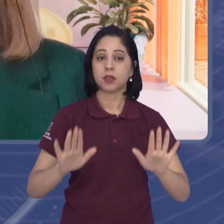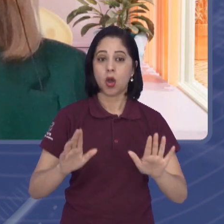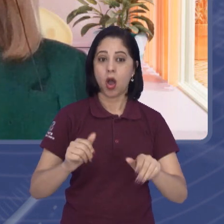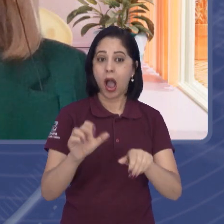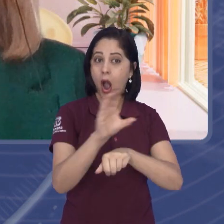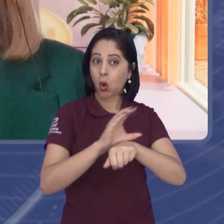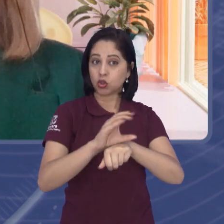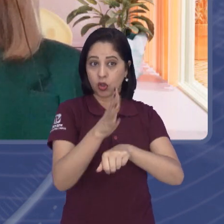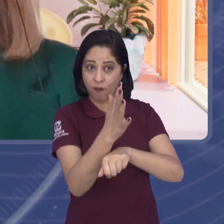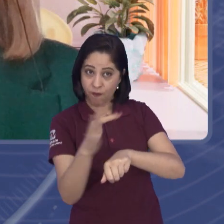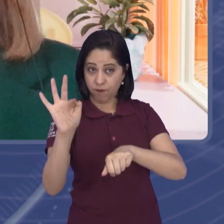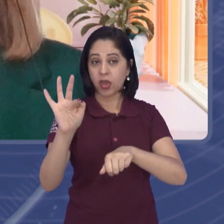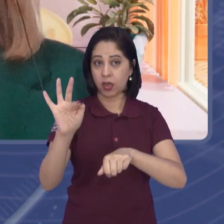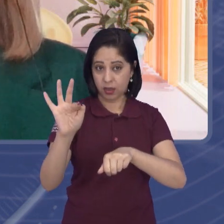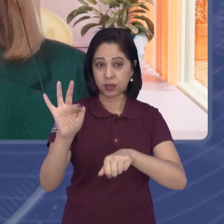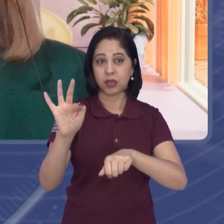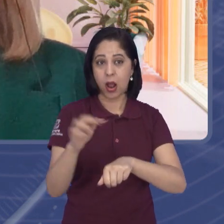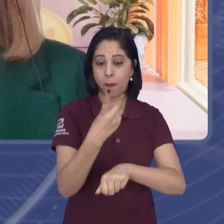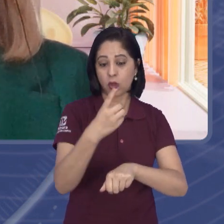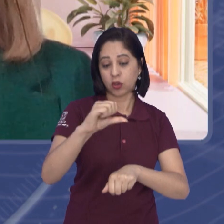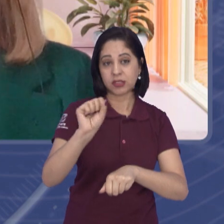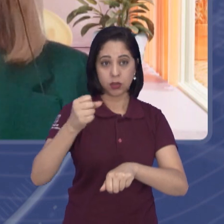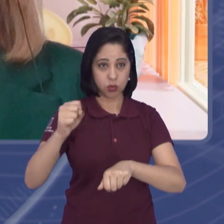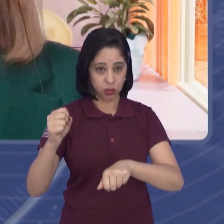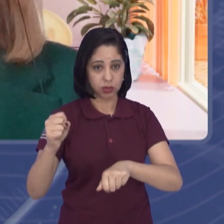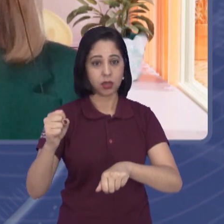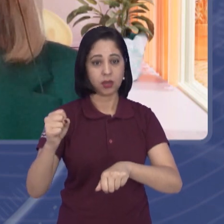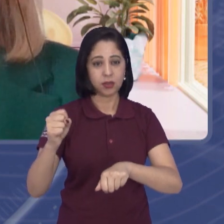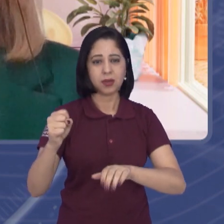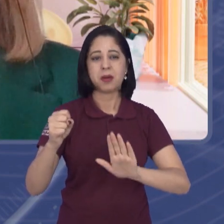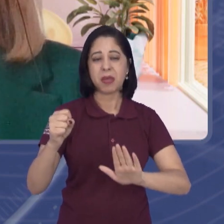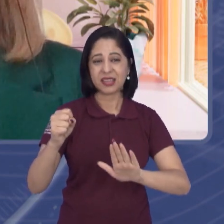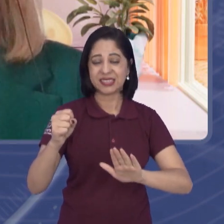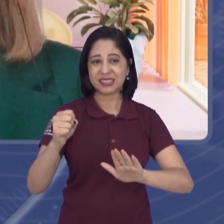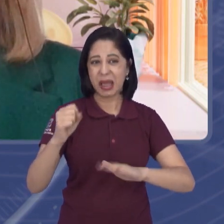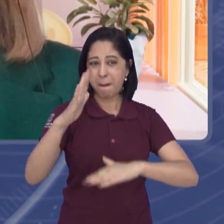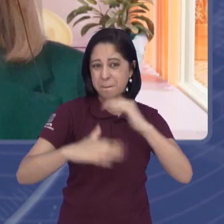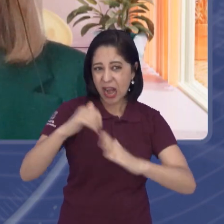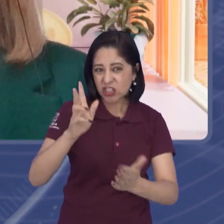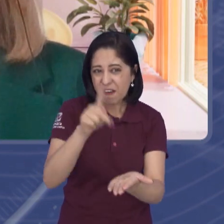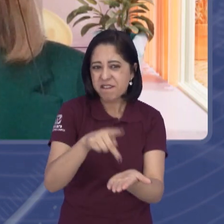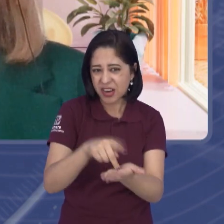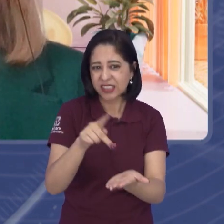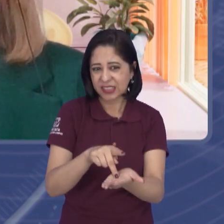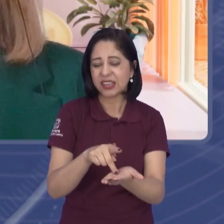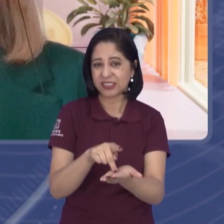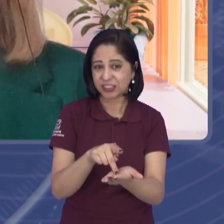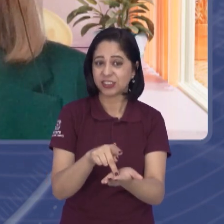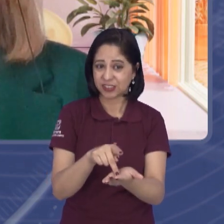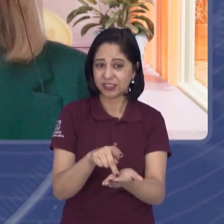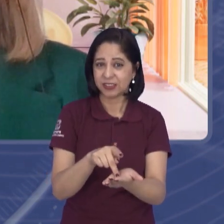pela Constituição Federal de 1988. Mas na prática, né, Adriana, você que está aí